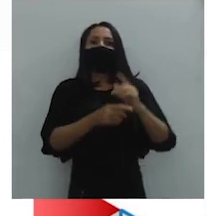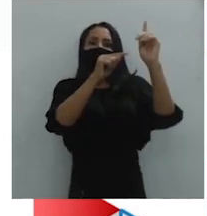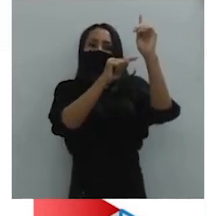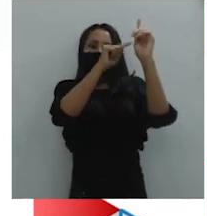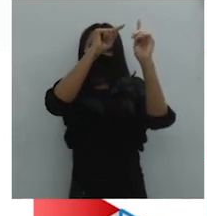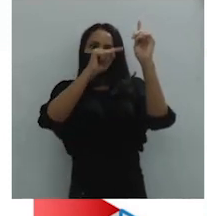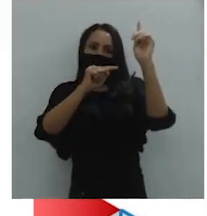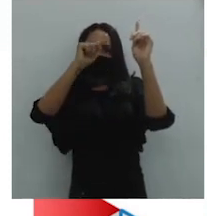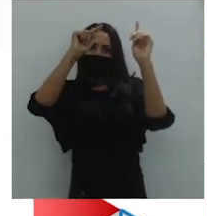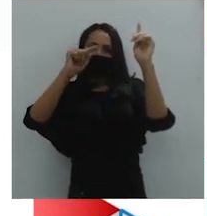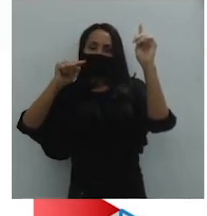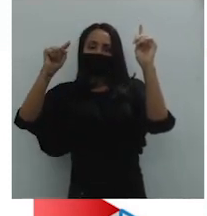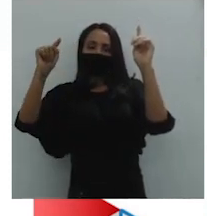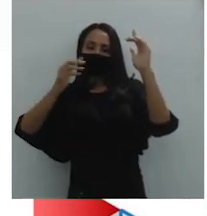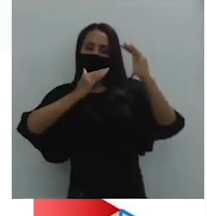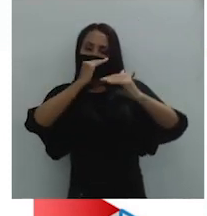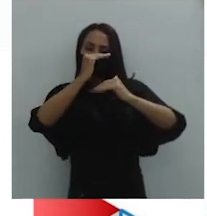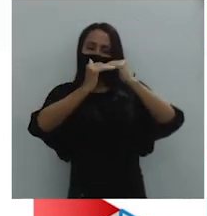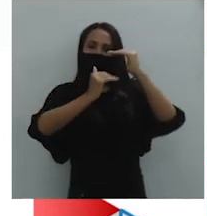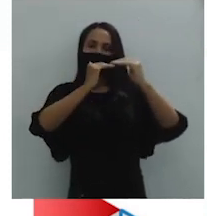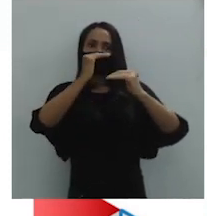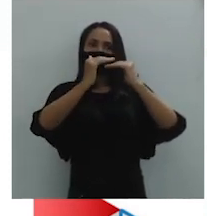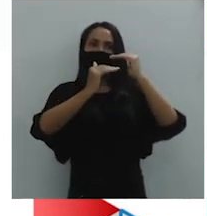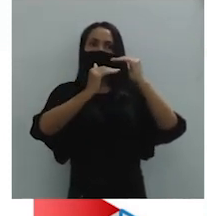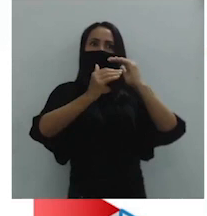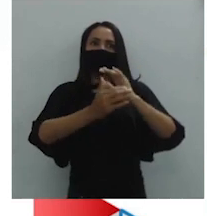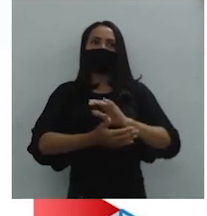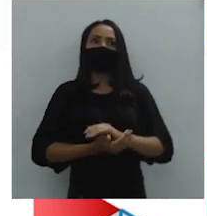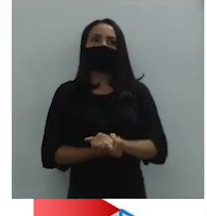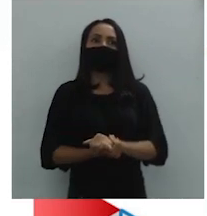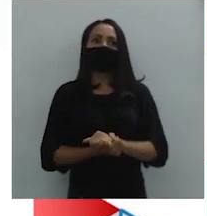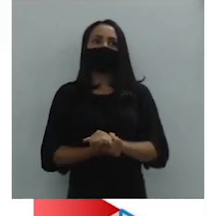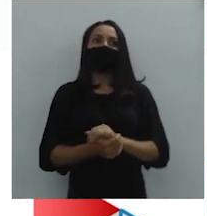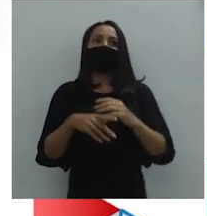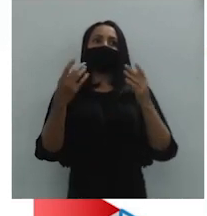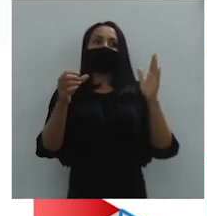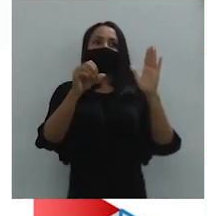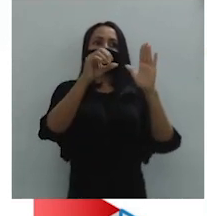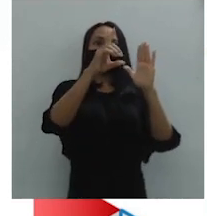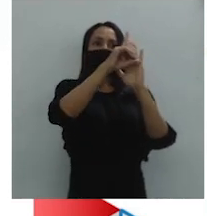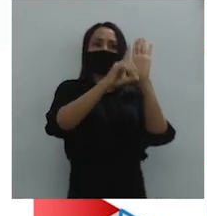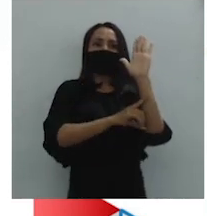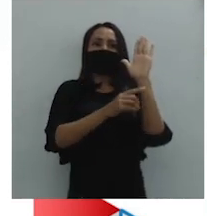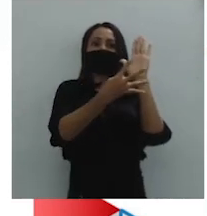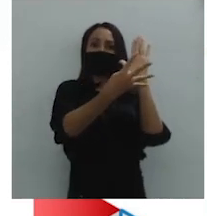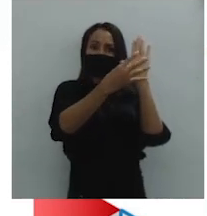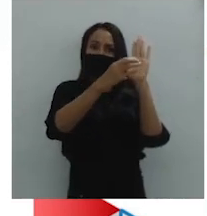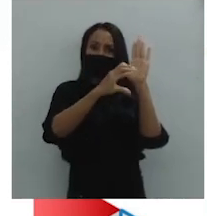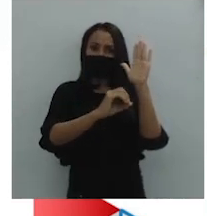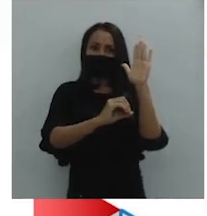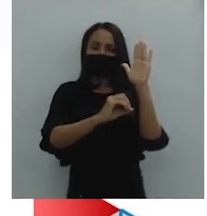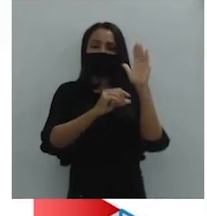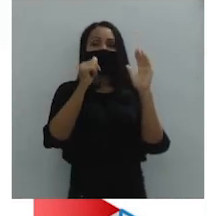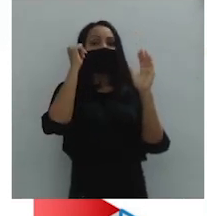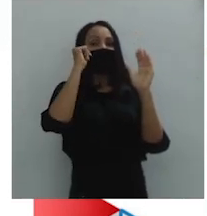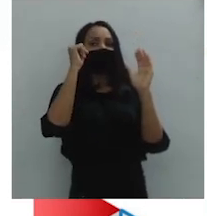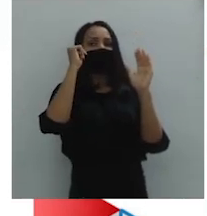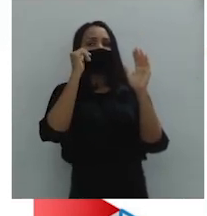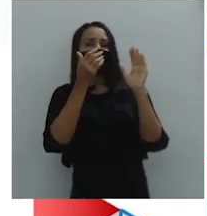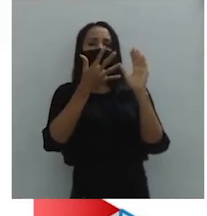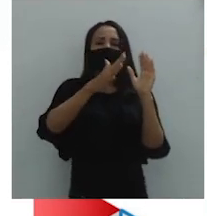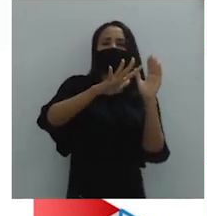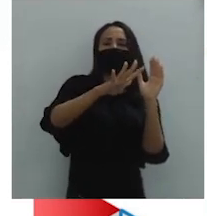questão da evolução da fecundidade. Ou seja, na década de 40, a mulher ela tem em